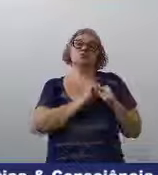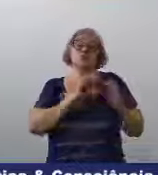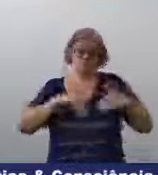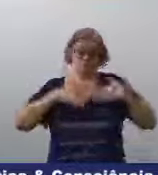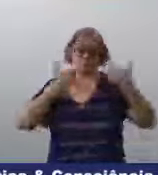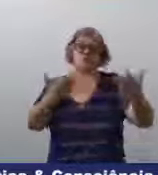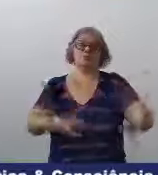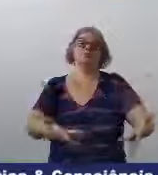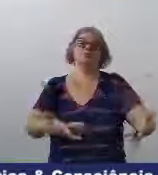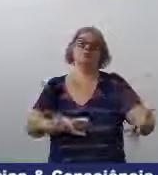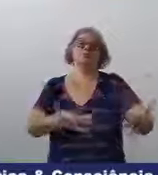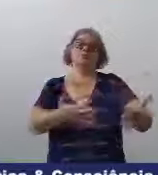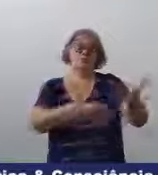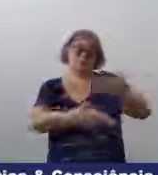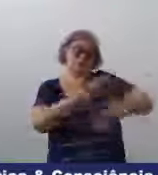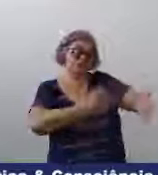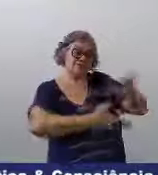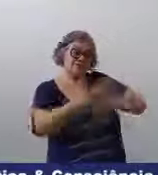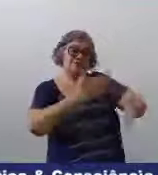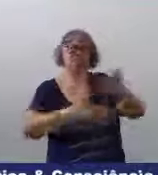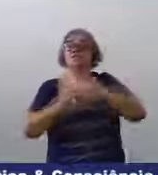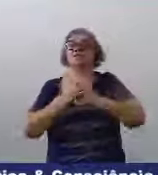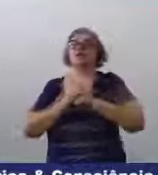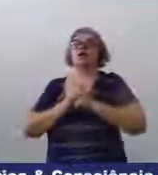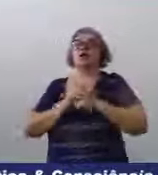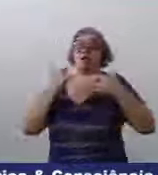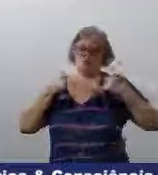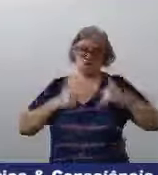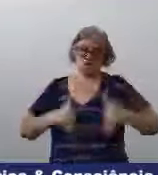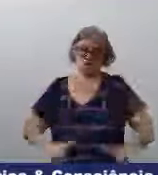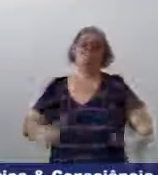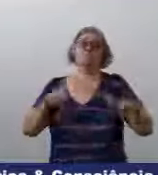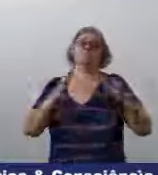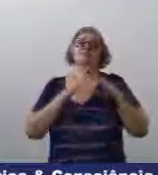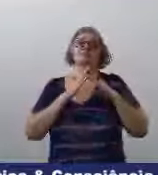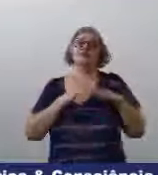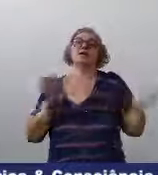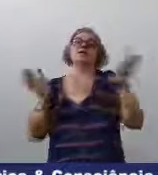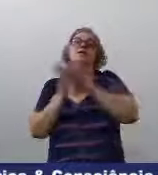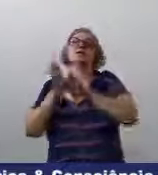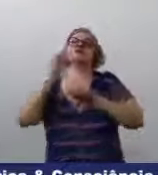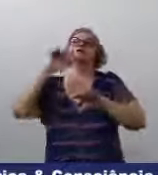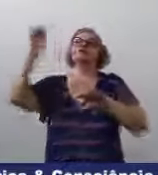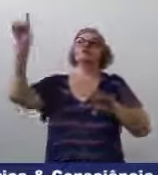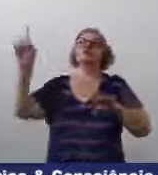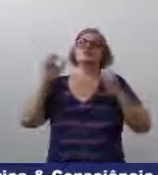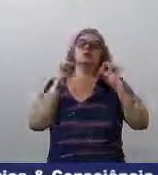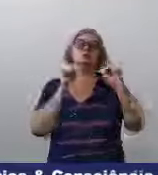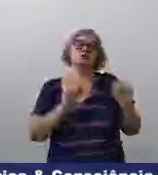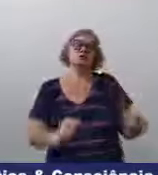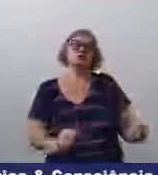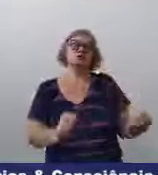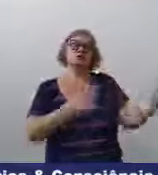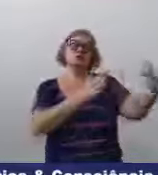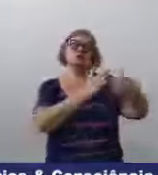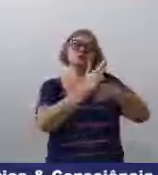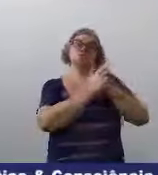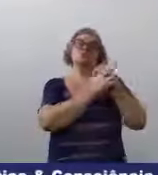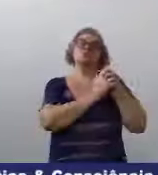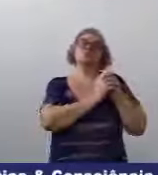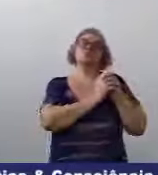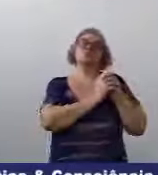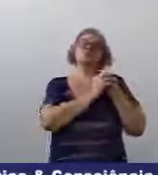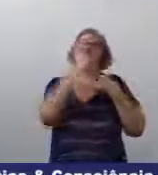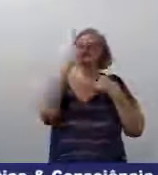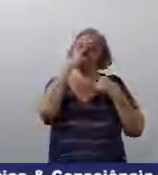e produziremos e receberemos nesta mesma frequência. Até que um dia talvez possamos nos